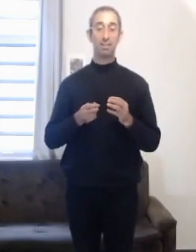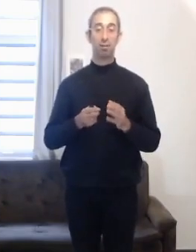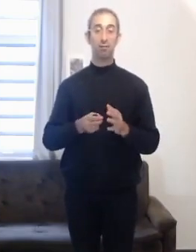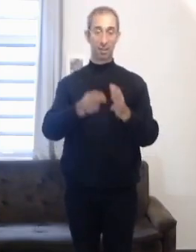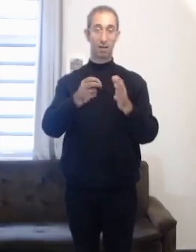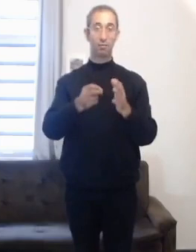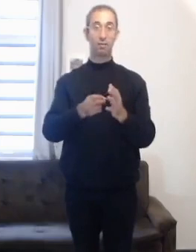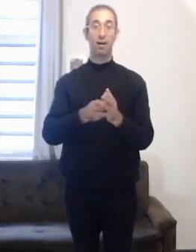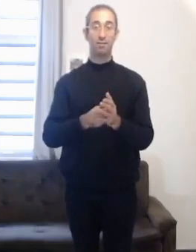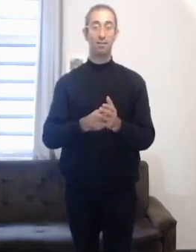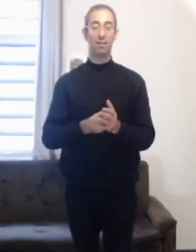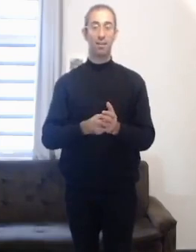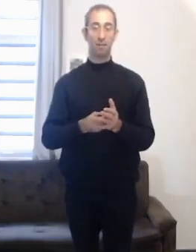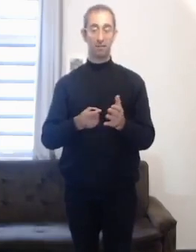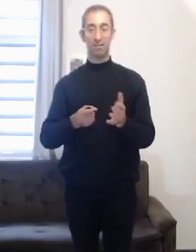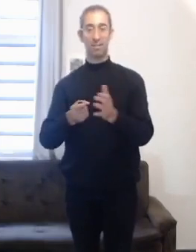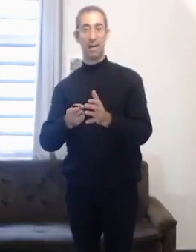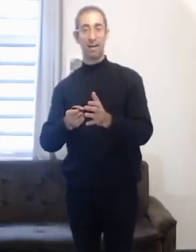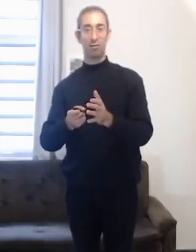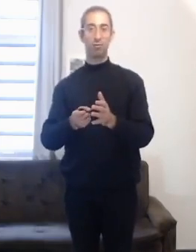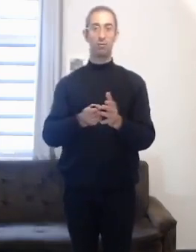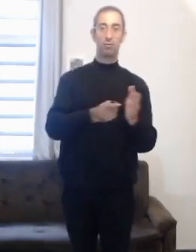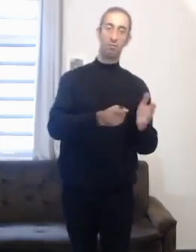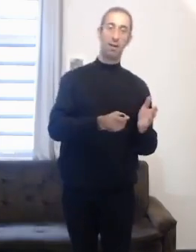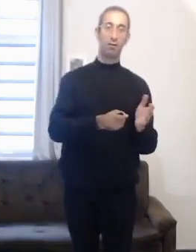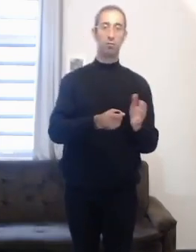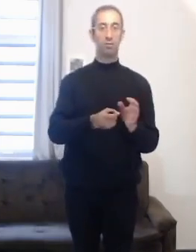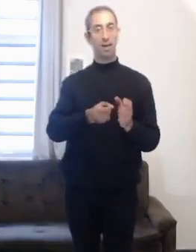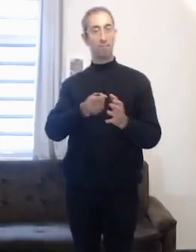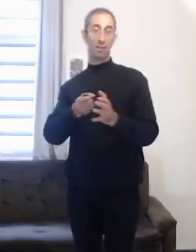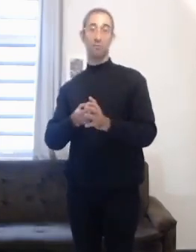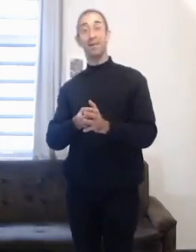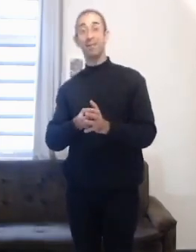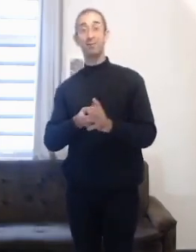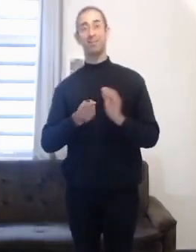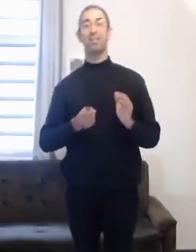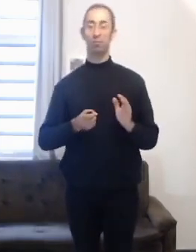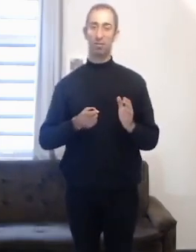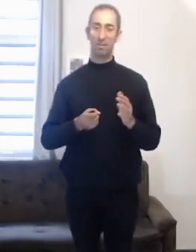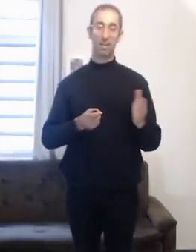ideia inicial que você quer buscar, né? Para ver se é ou se não é, ou se é